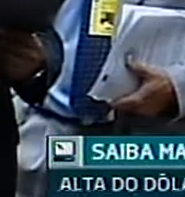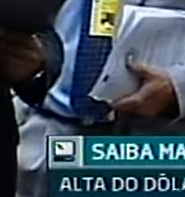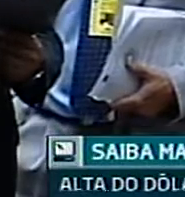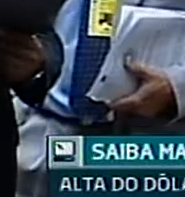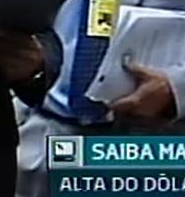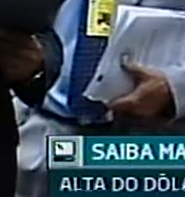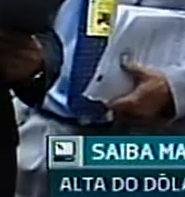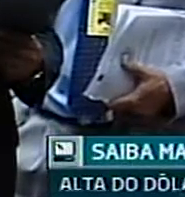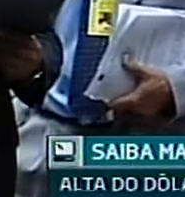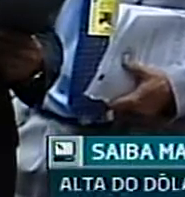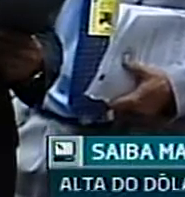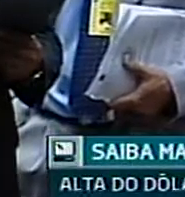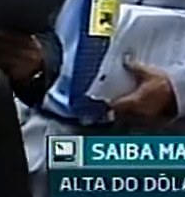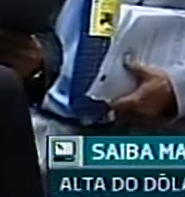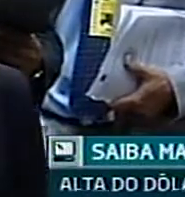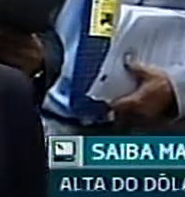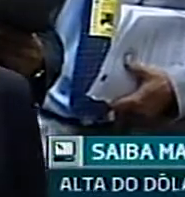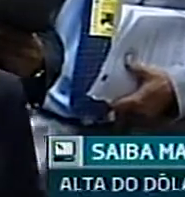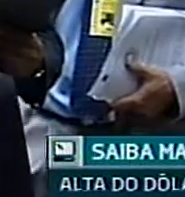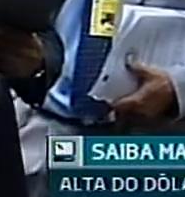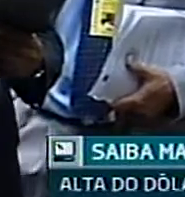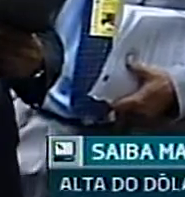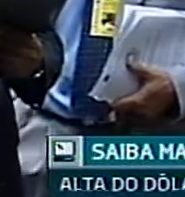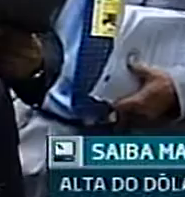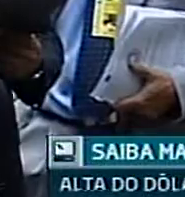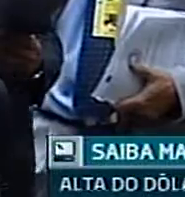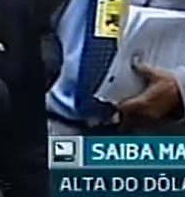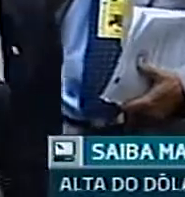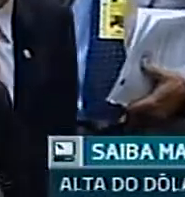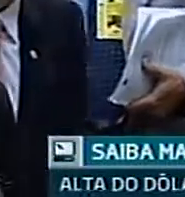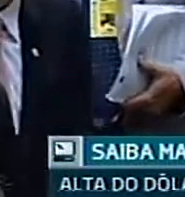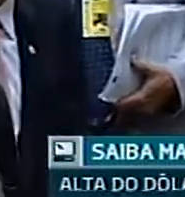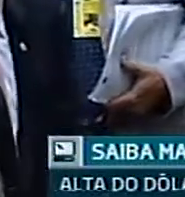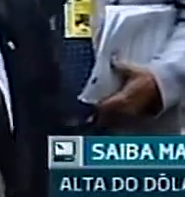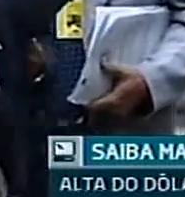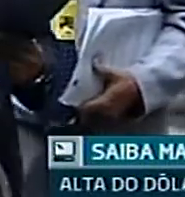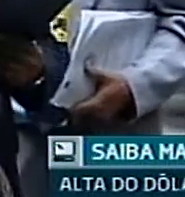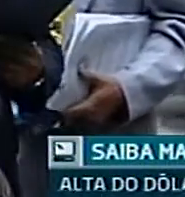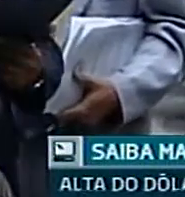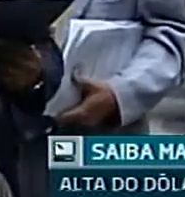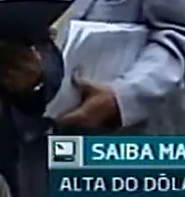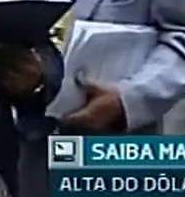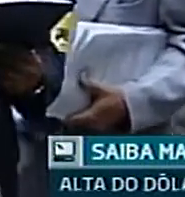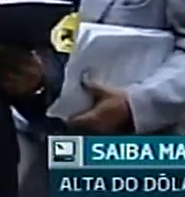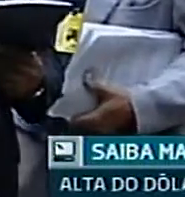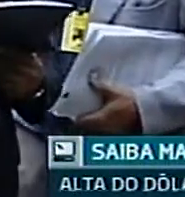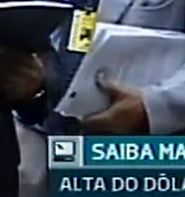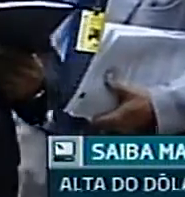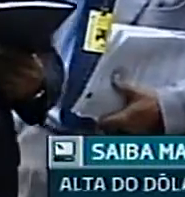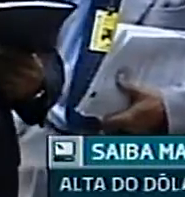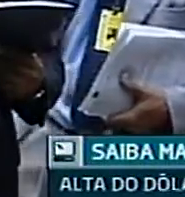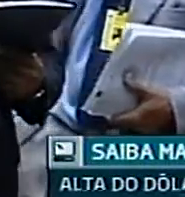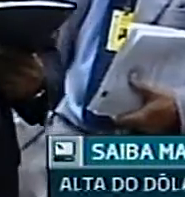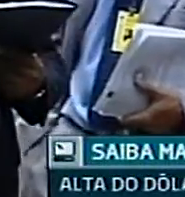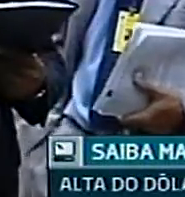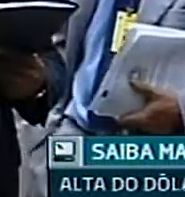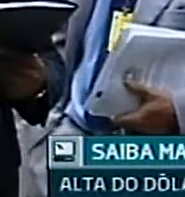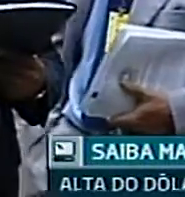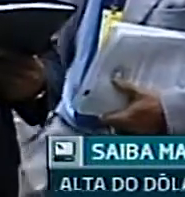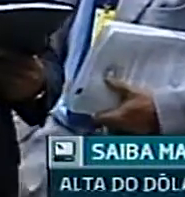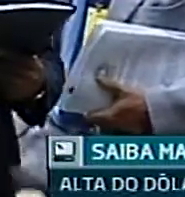o Estado brasileiro tem que arcar com isso, fica só os estados e os municípios isentos. Então é importante que acrescente